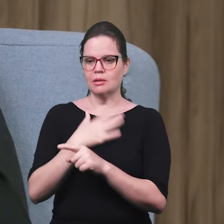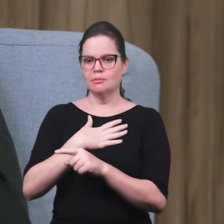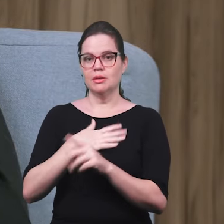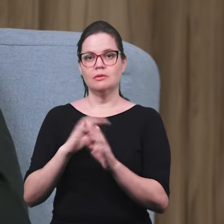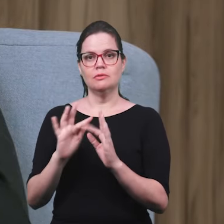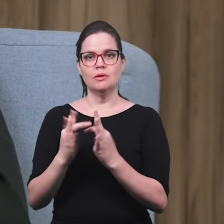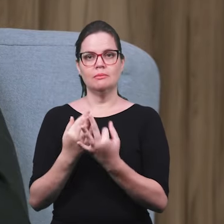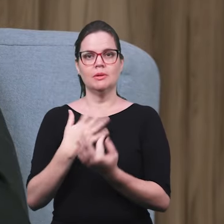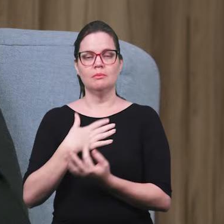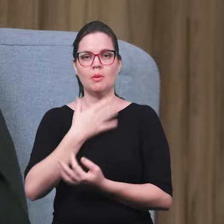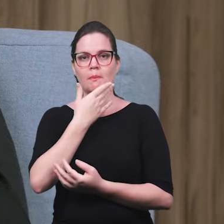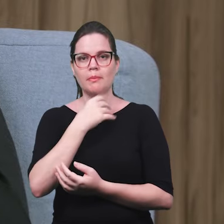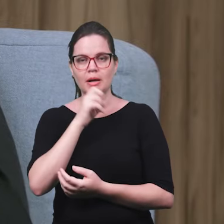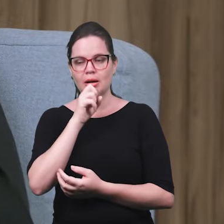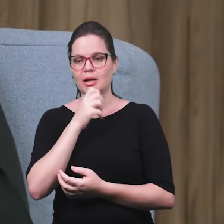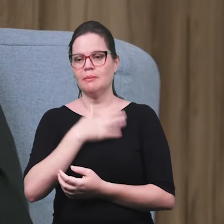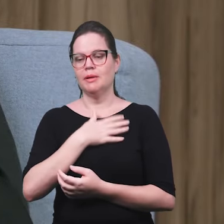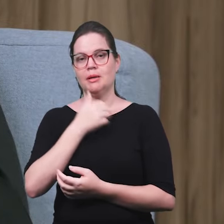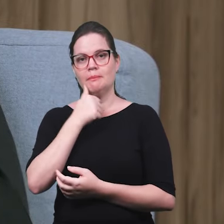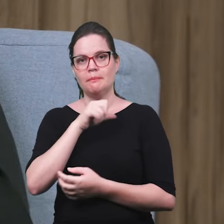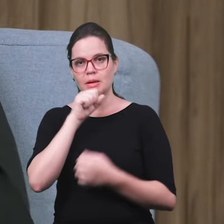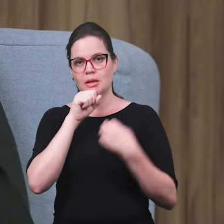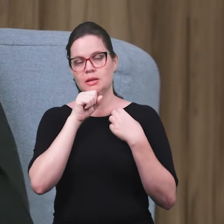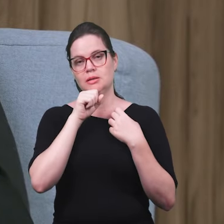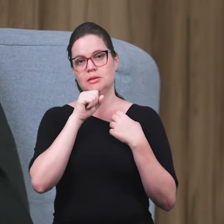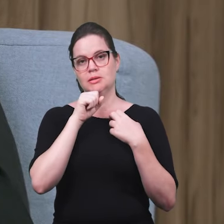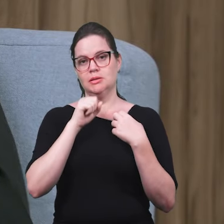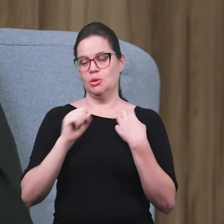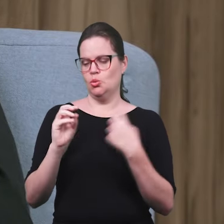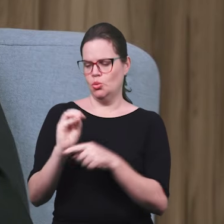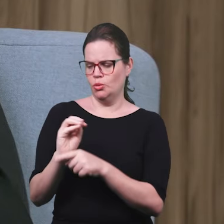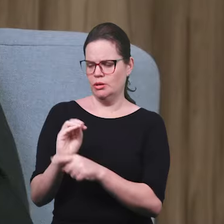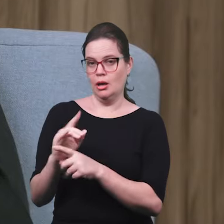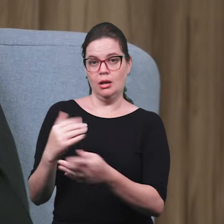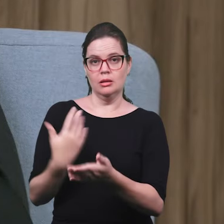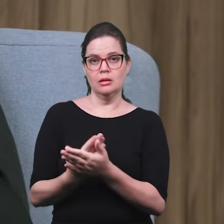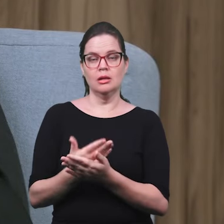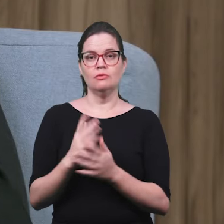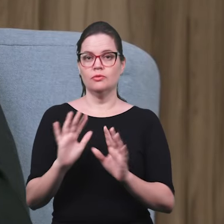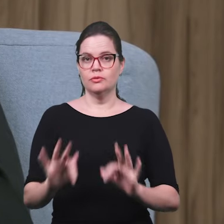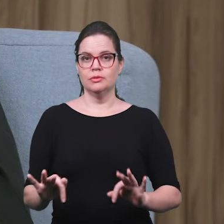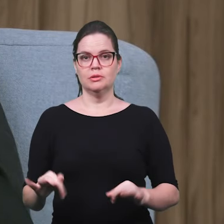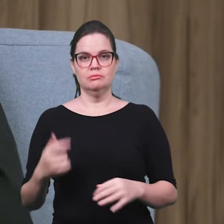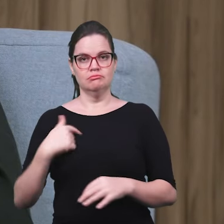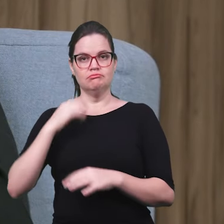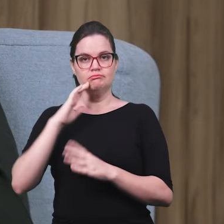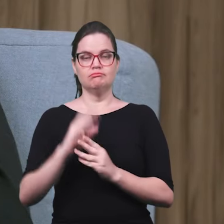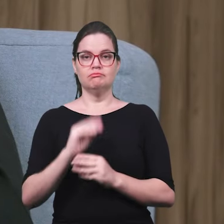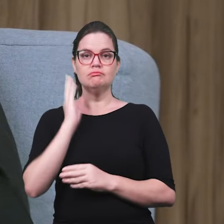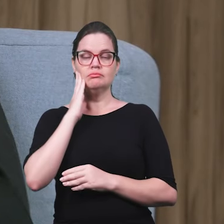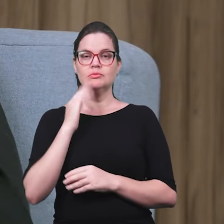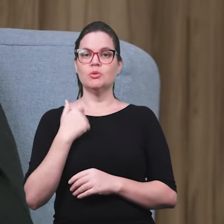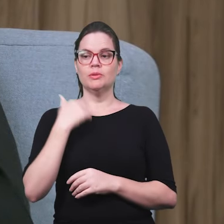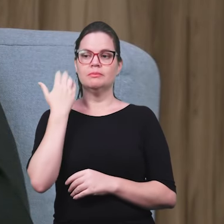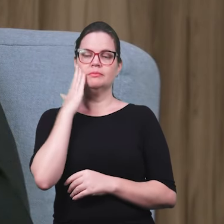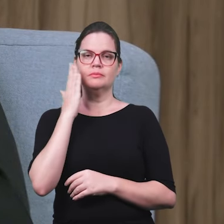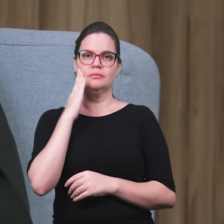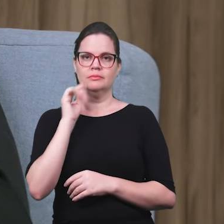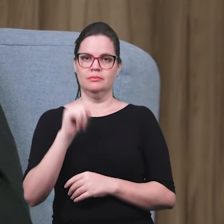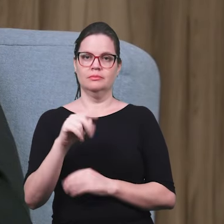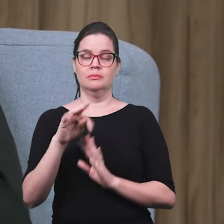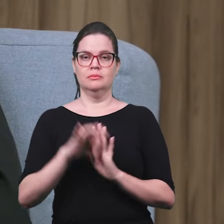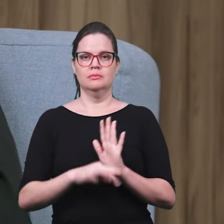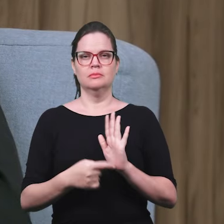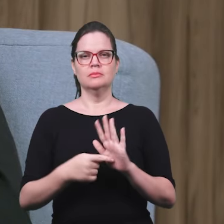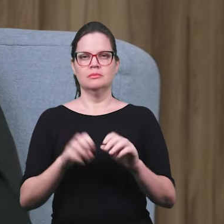família, eu preciso dar uma atenção ao meu pai, eu preciso cuidar dele até os últimos dias. Sim. Eu entendo, né, que